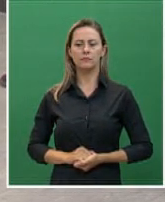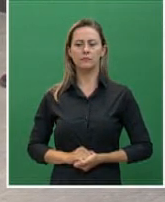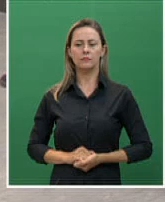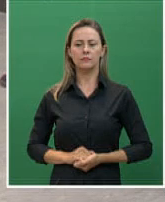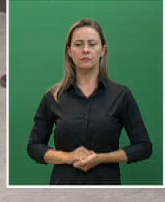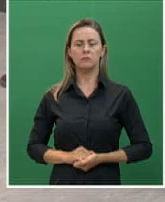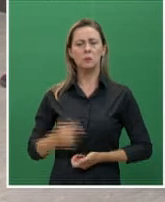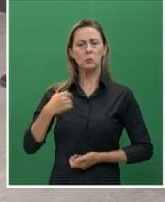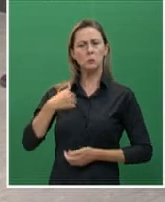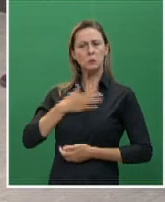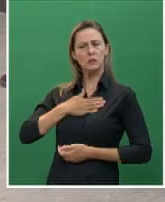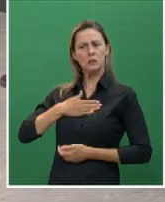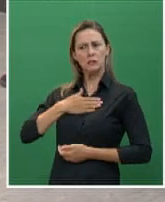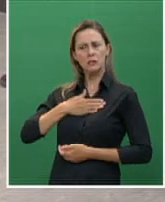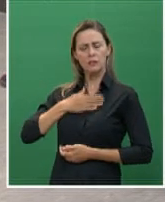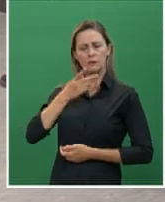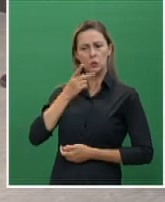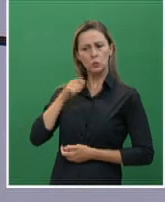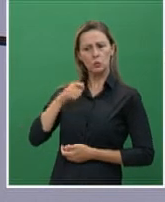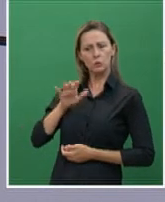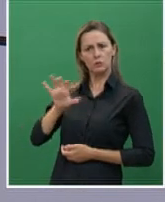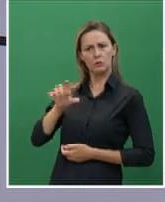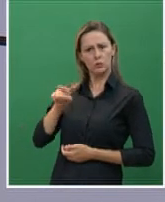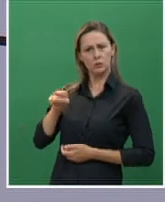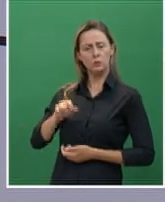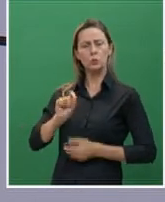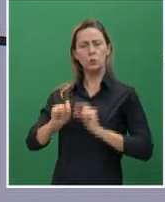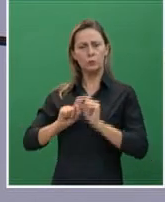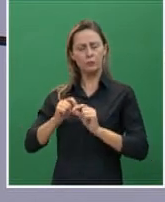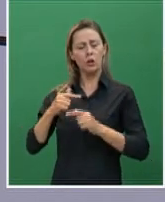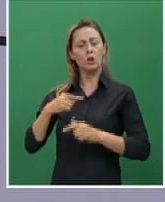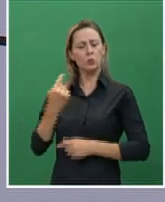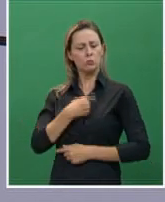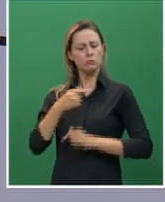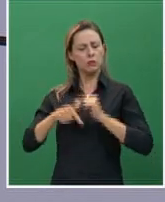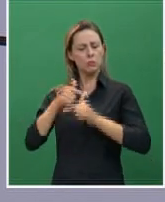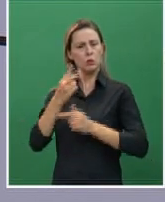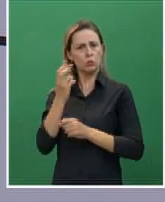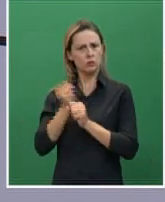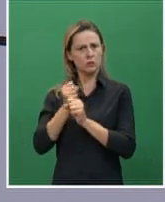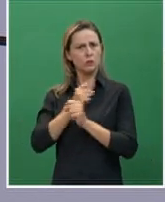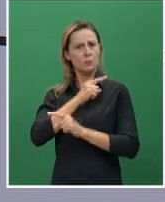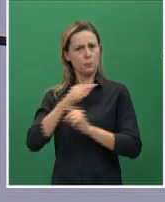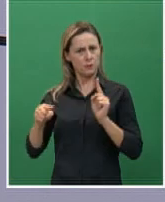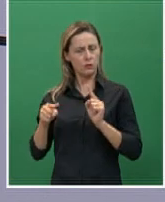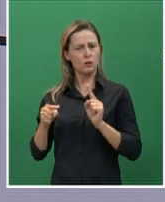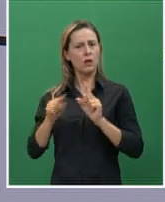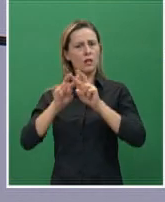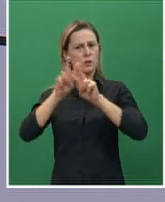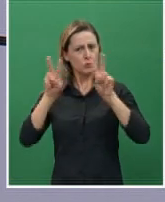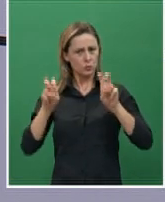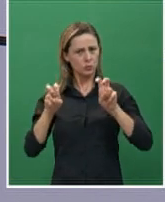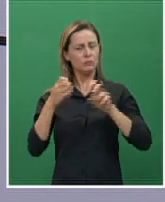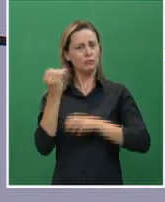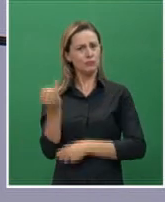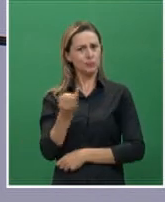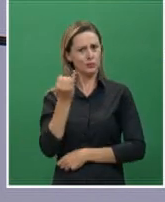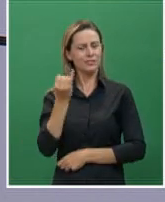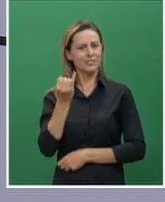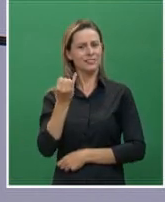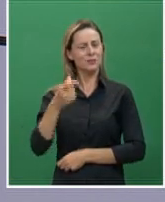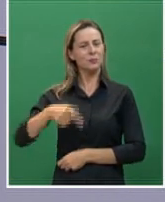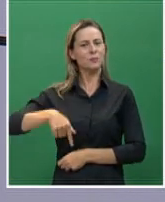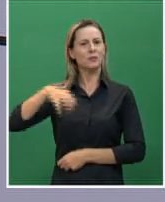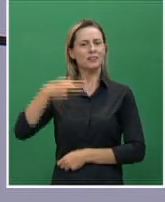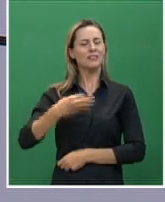Oi eu gostaria de falar com o candidato que nós temos trabalhado ao longo desses dois anos e meio uma série de ações importantes para poder melhorar